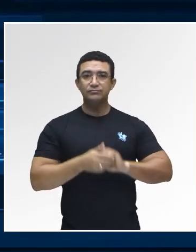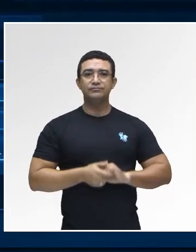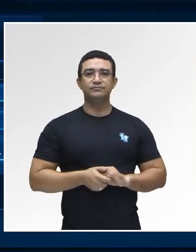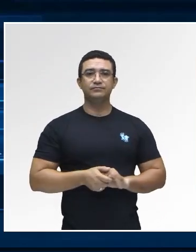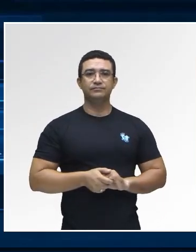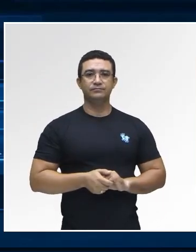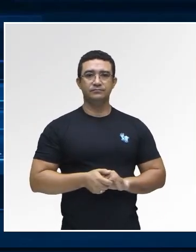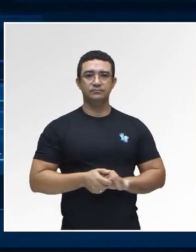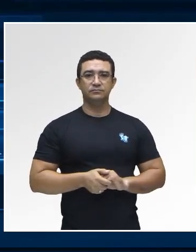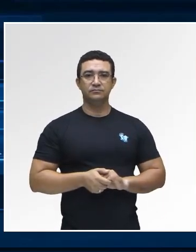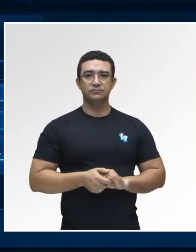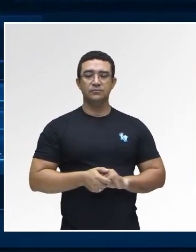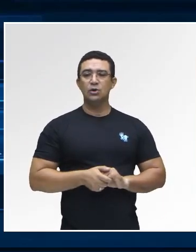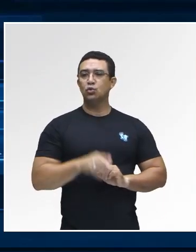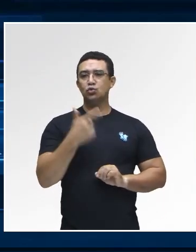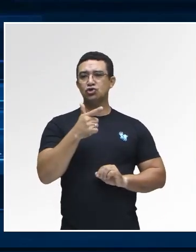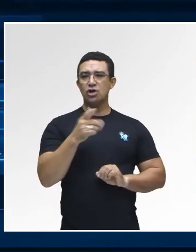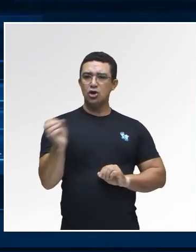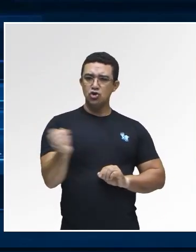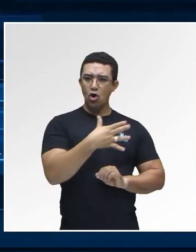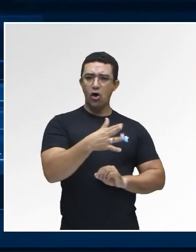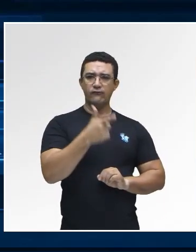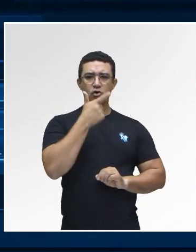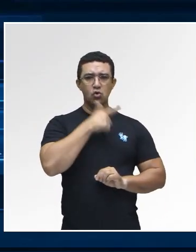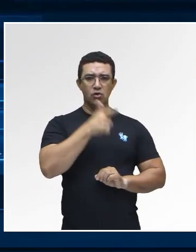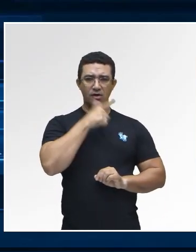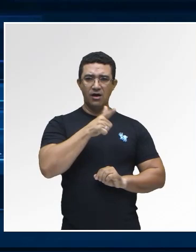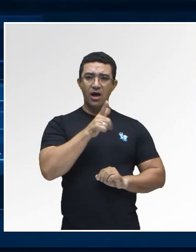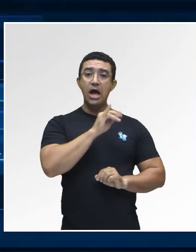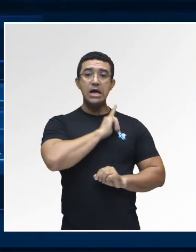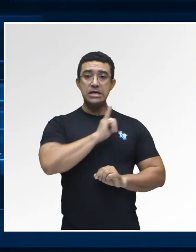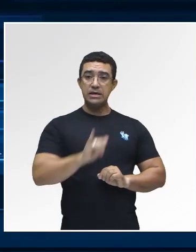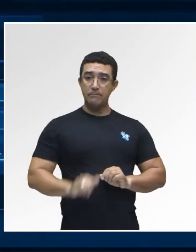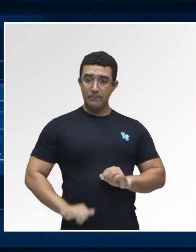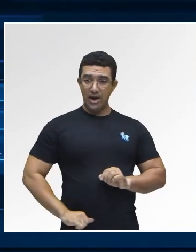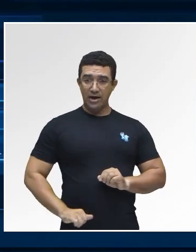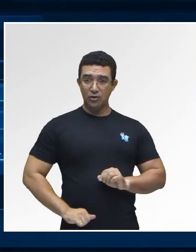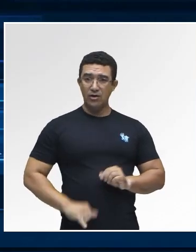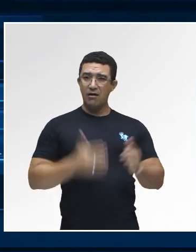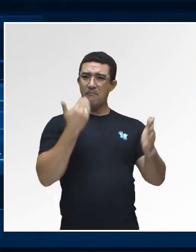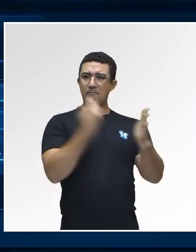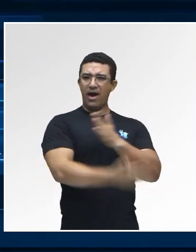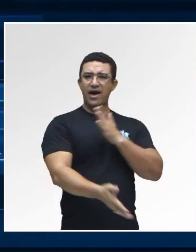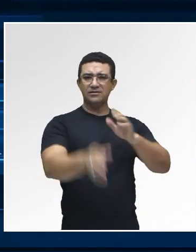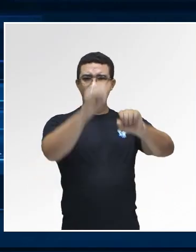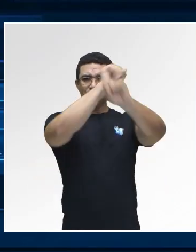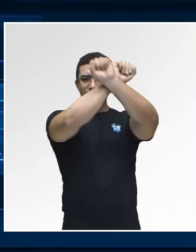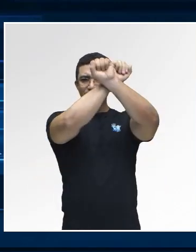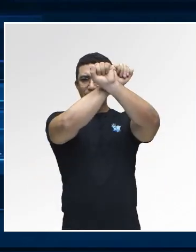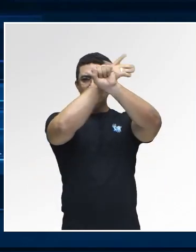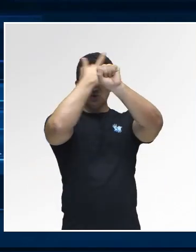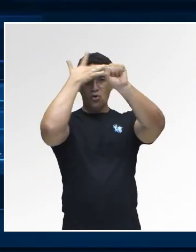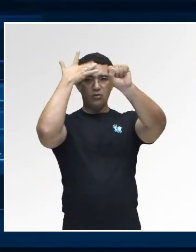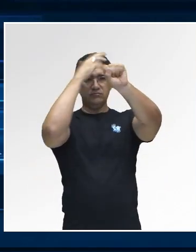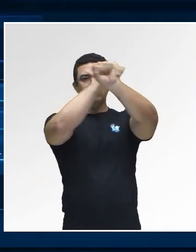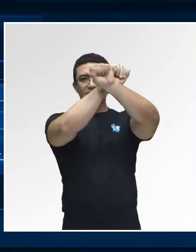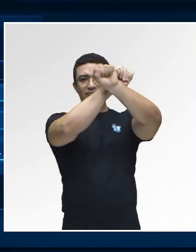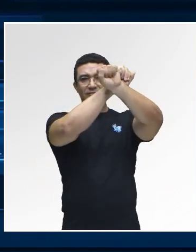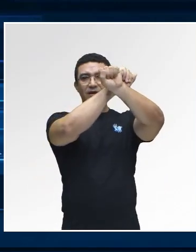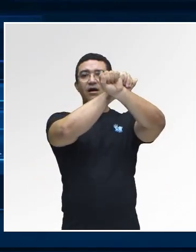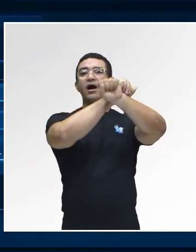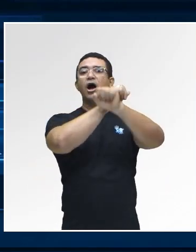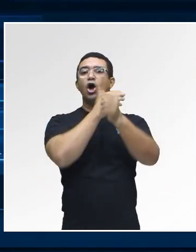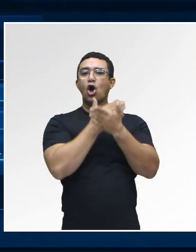ponto. Sem novas conquistas, o império perde sua fonte de escravos, como eu acabei de citar. E, tananã, o início